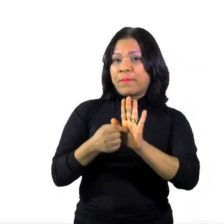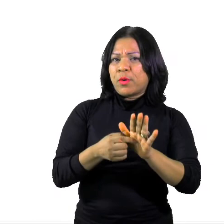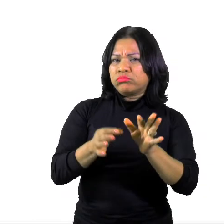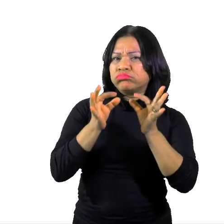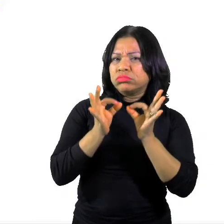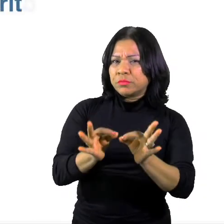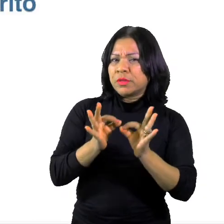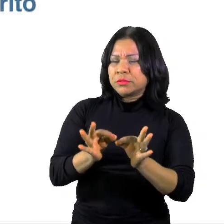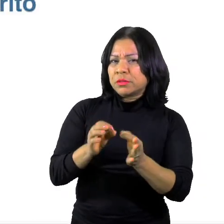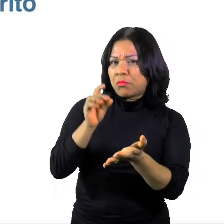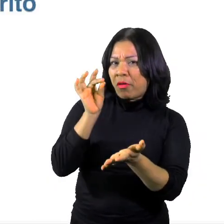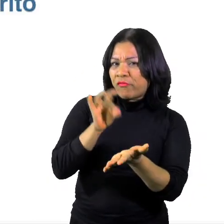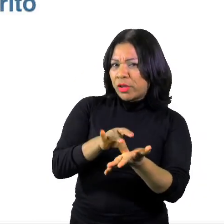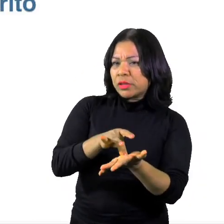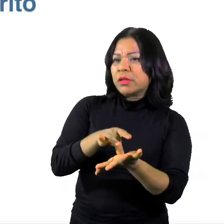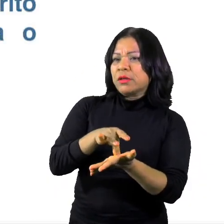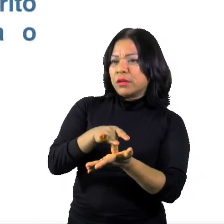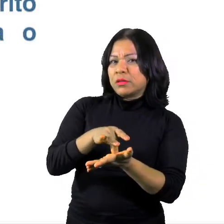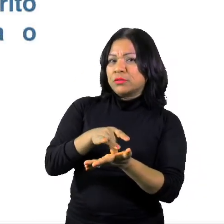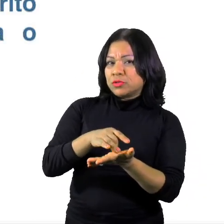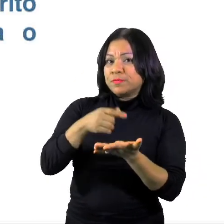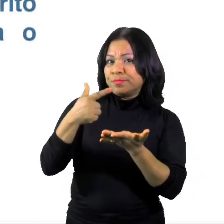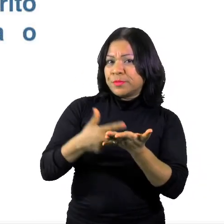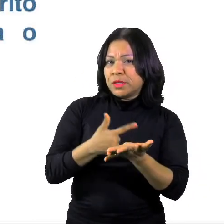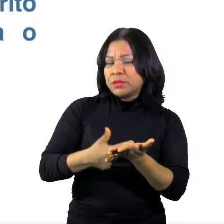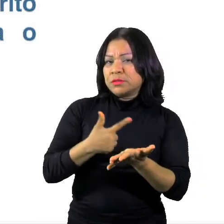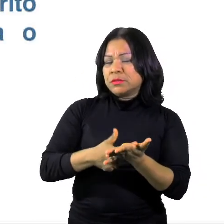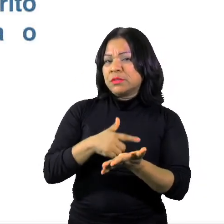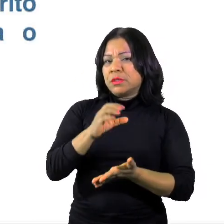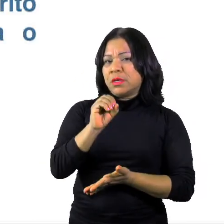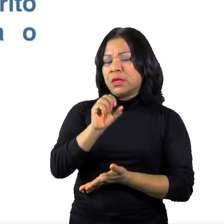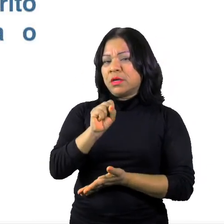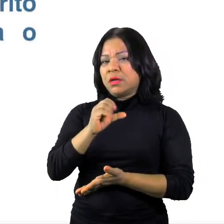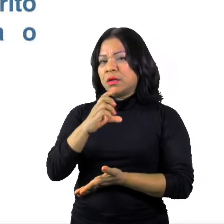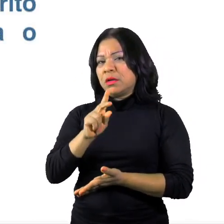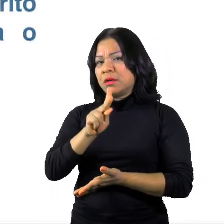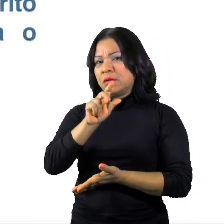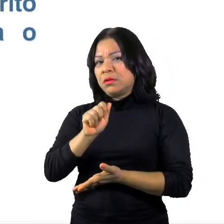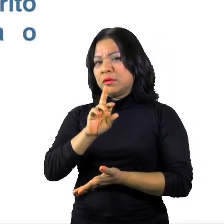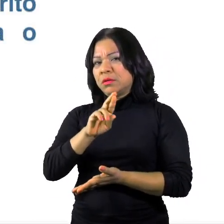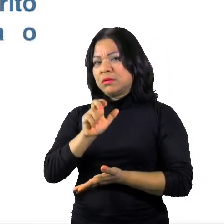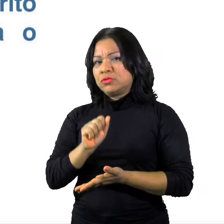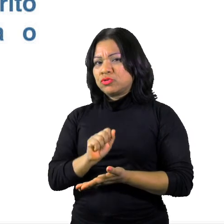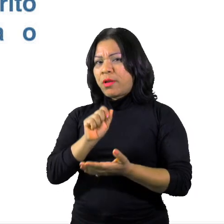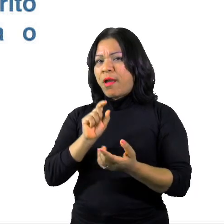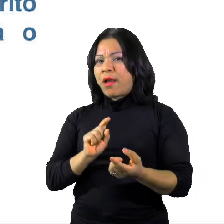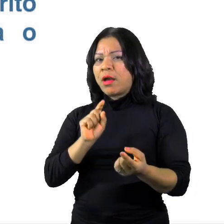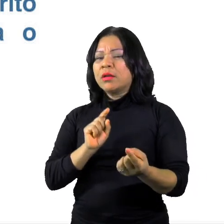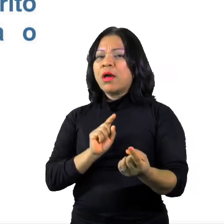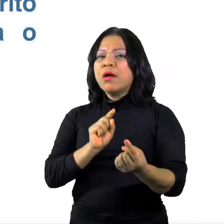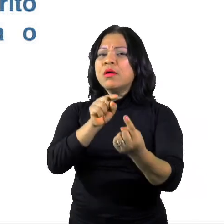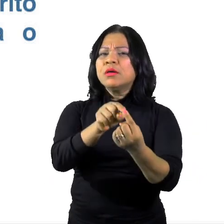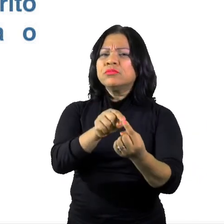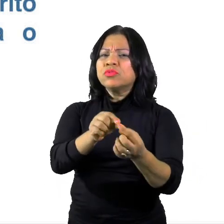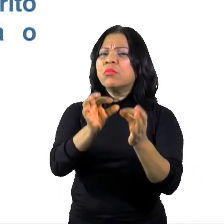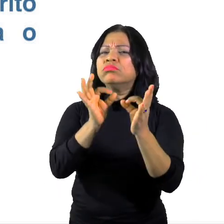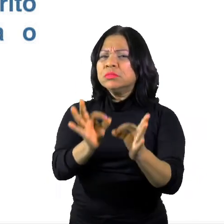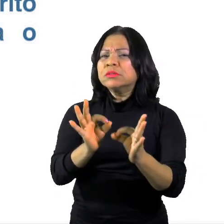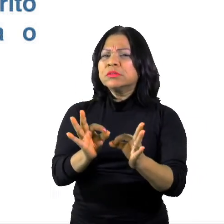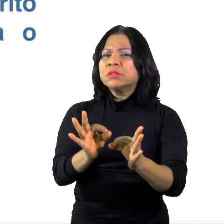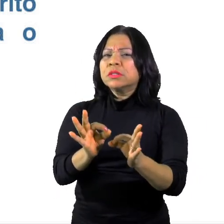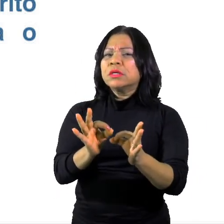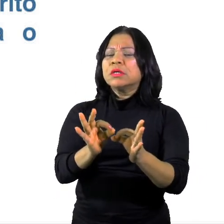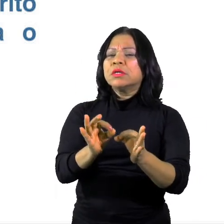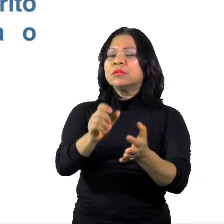uma realidade. Esse livro da série Os Caras foi escrito. Indicou o quê? Indicou uma certeza. Ele foi escrito por